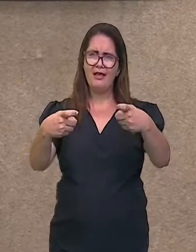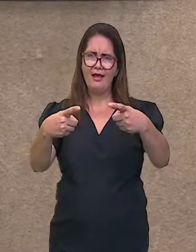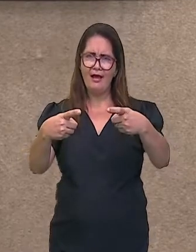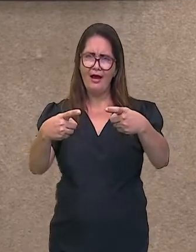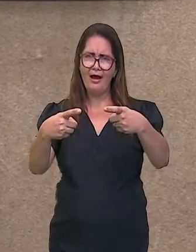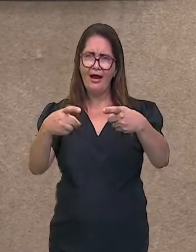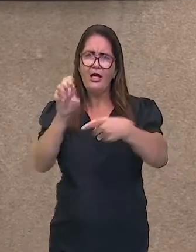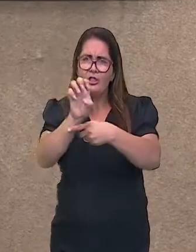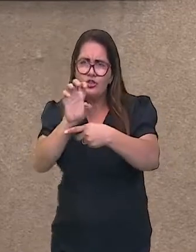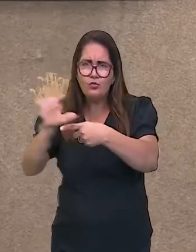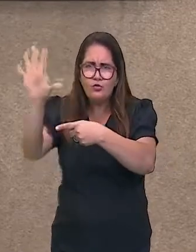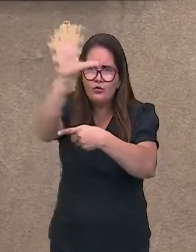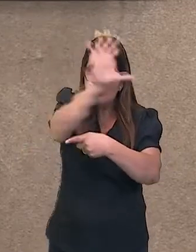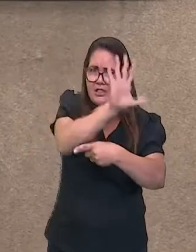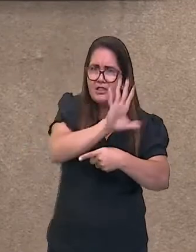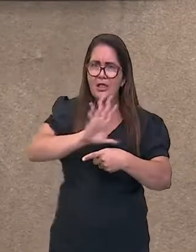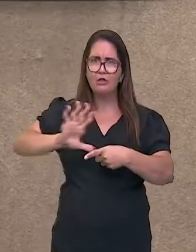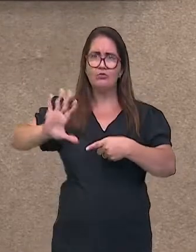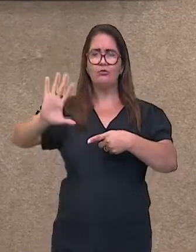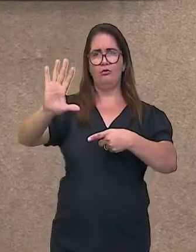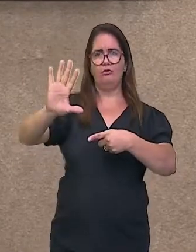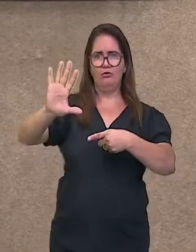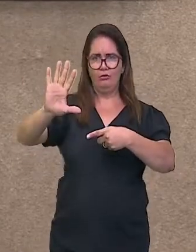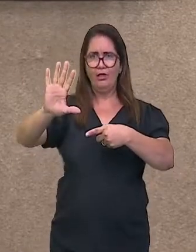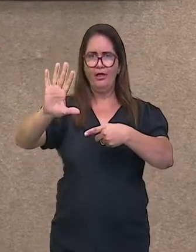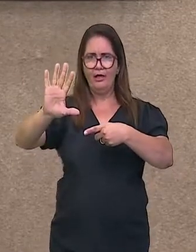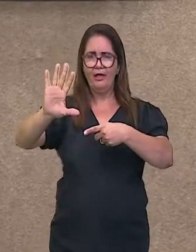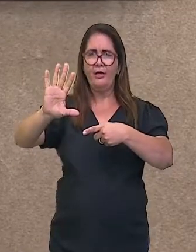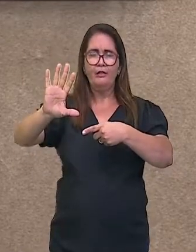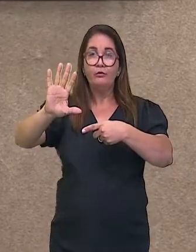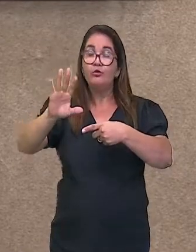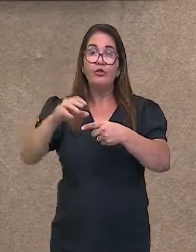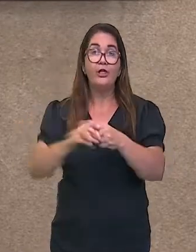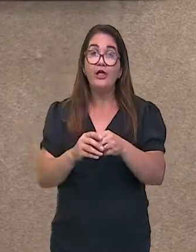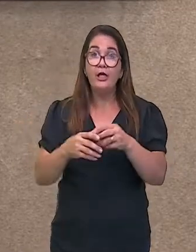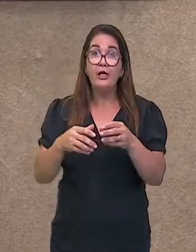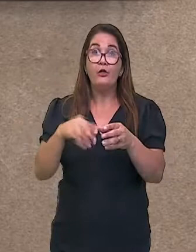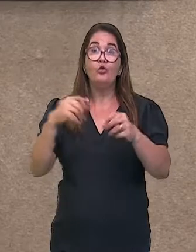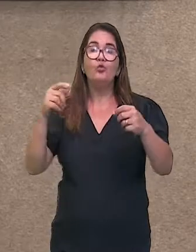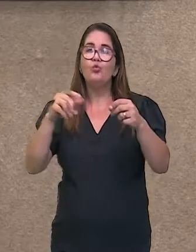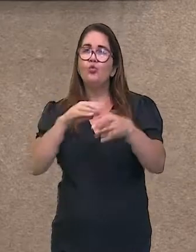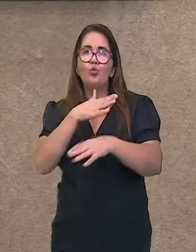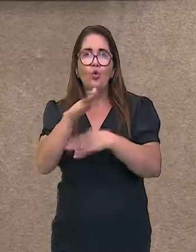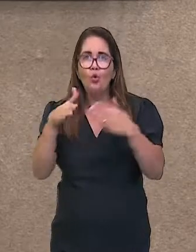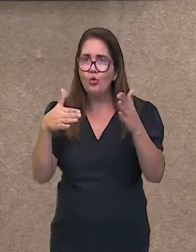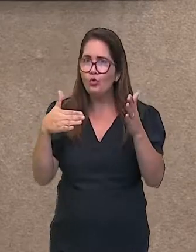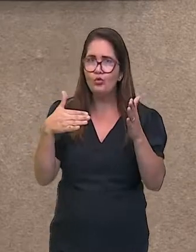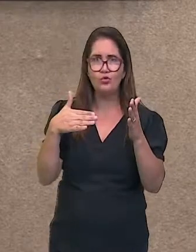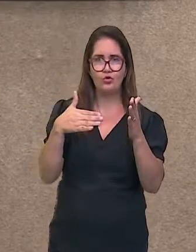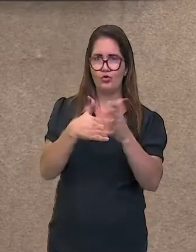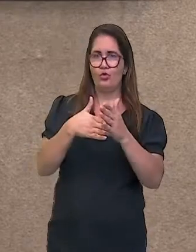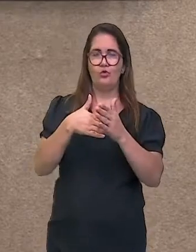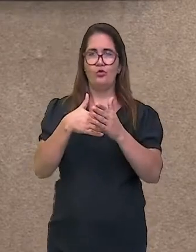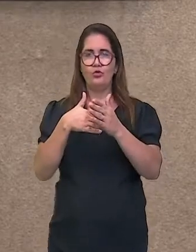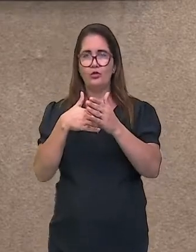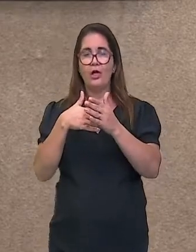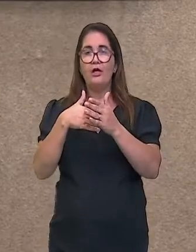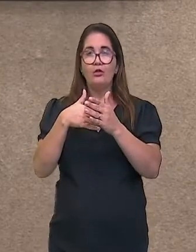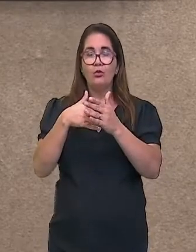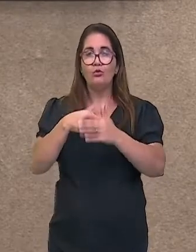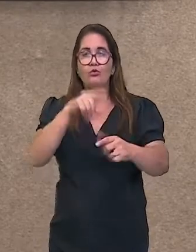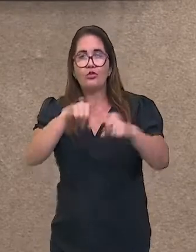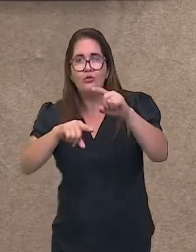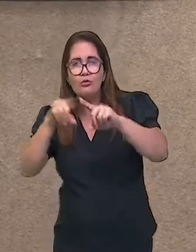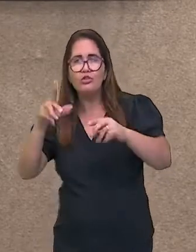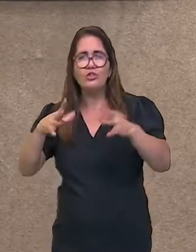que uma nação mobiliza todos os seus recursos para viabilizar o combate. E isso se estendeu por 4